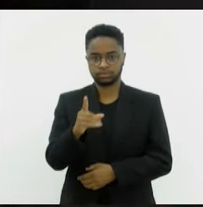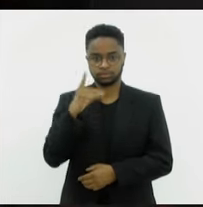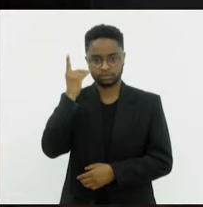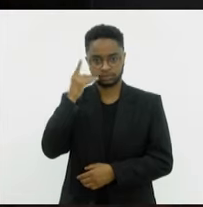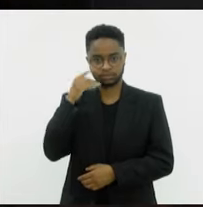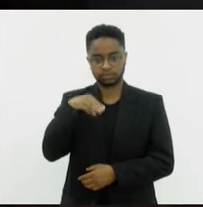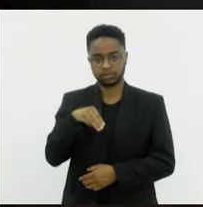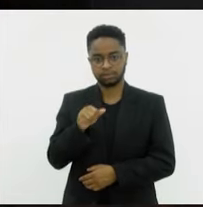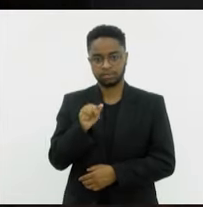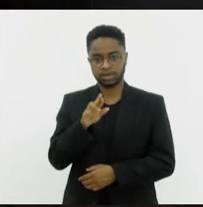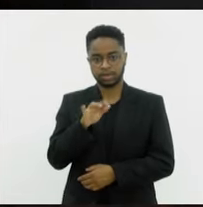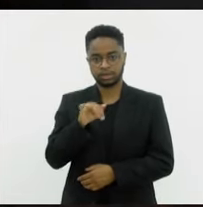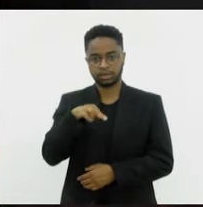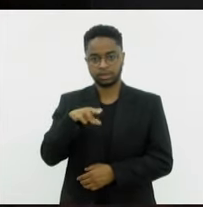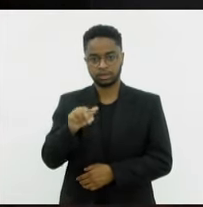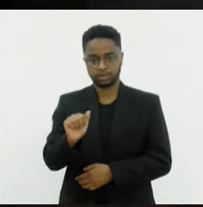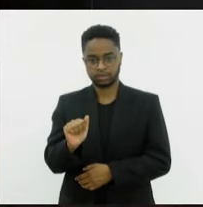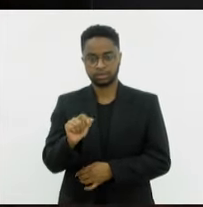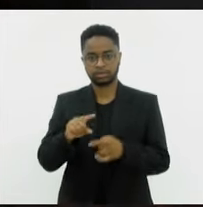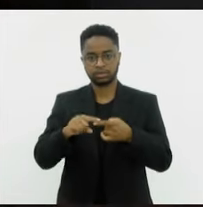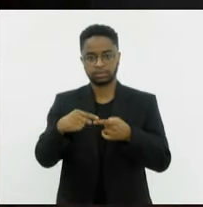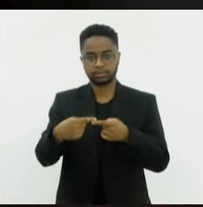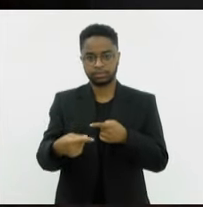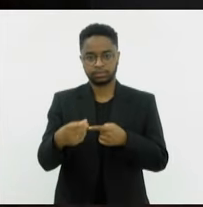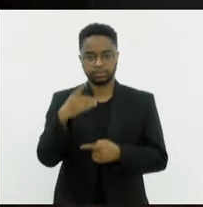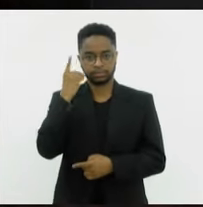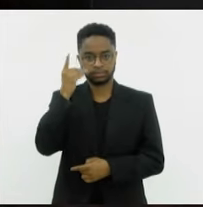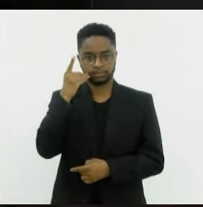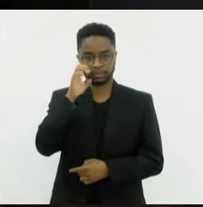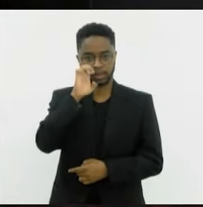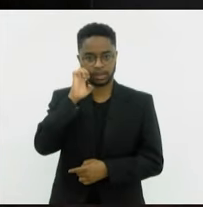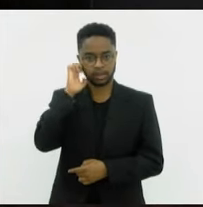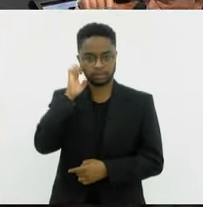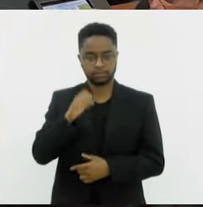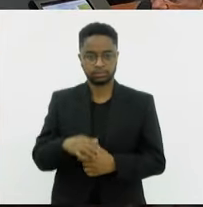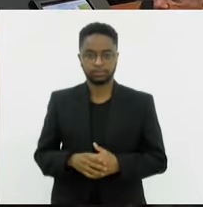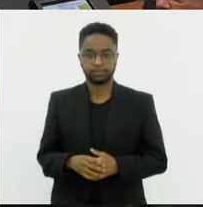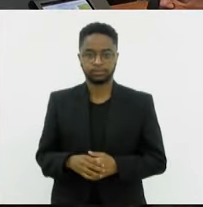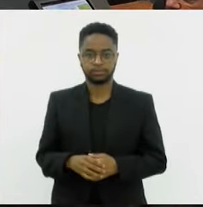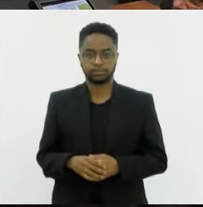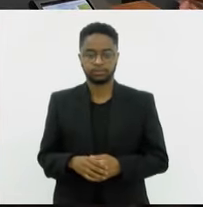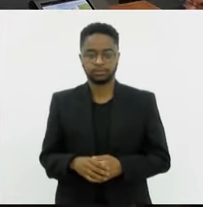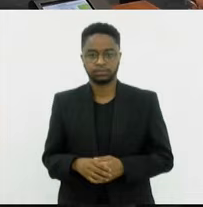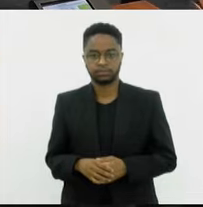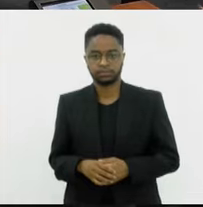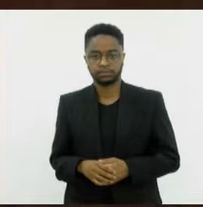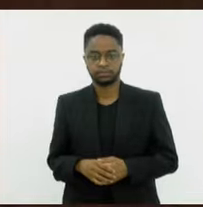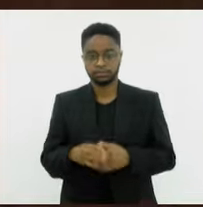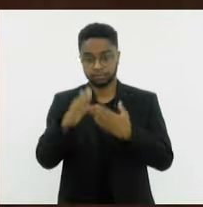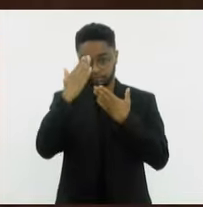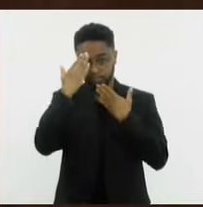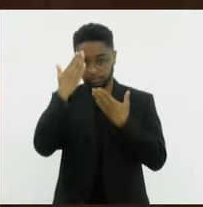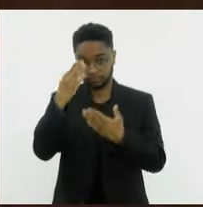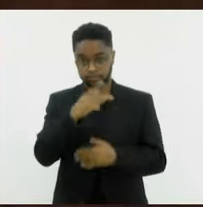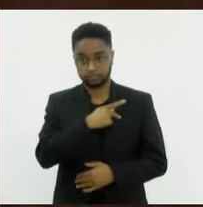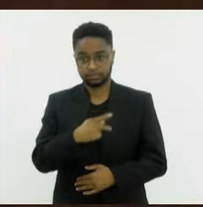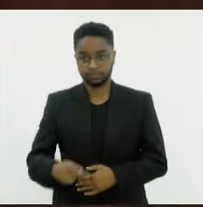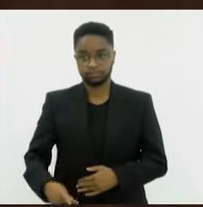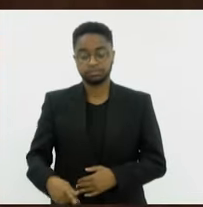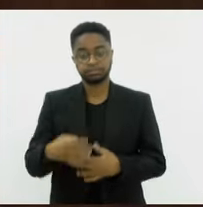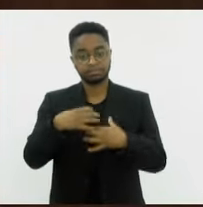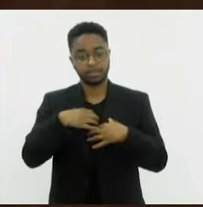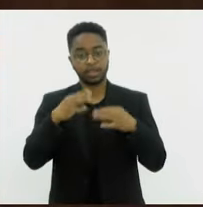deputada Marina, do MST, e logo em seguida, a deputada Élica Takimoto. Obrigada, presidenta. Estou